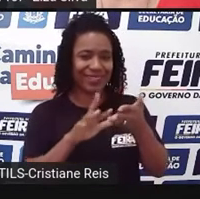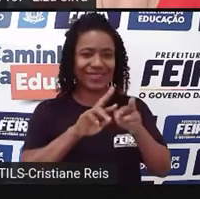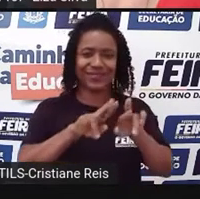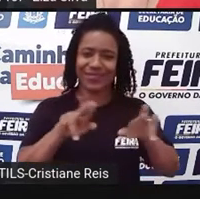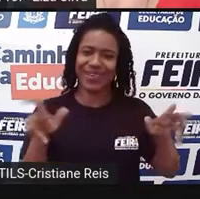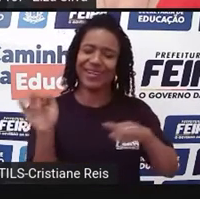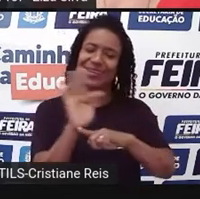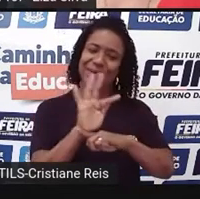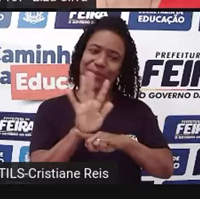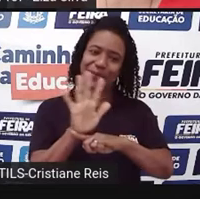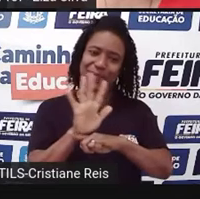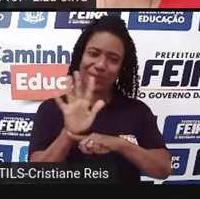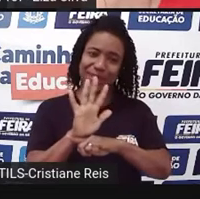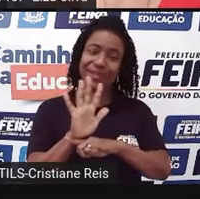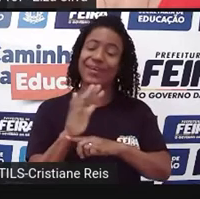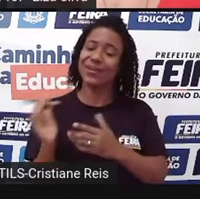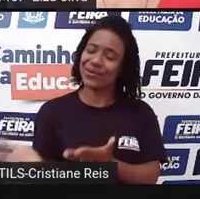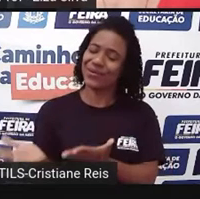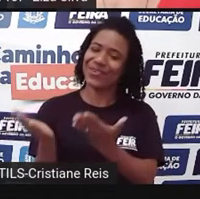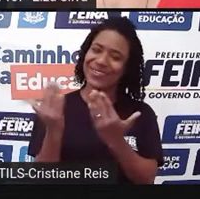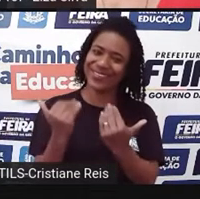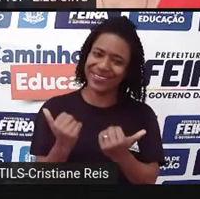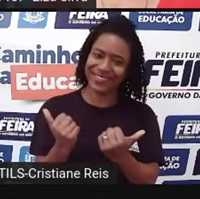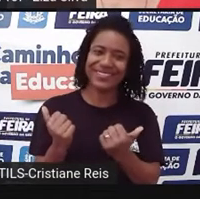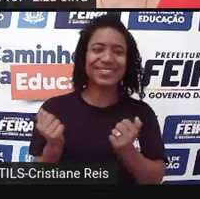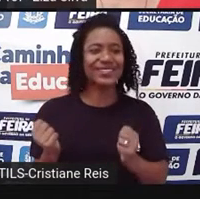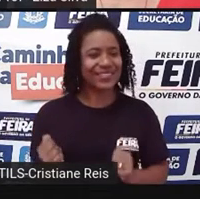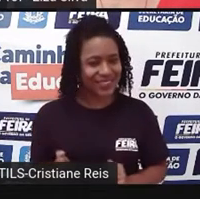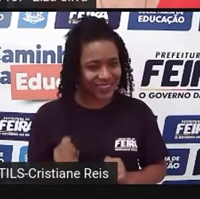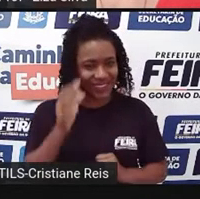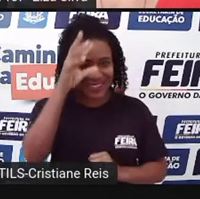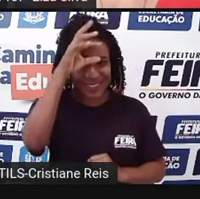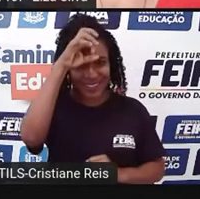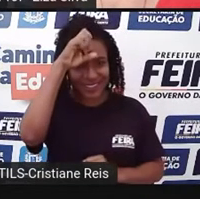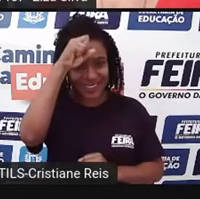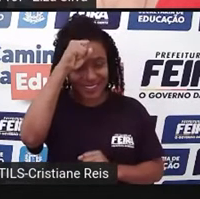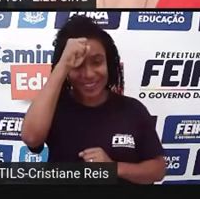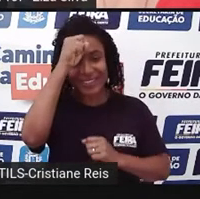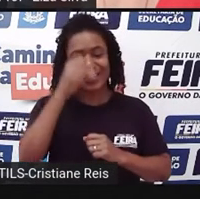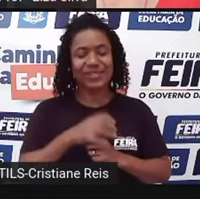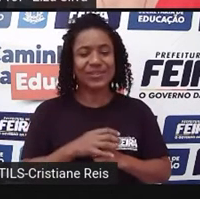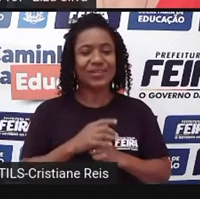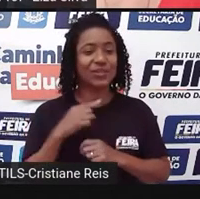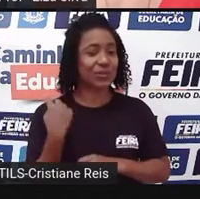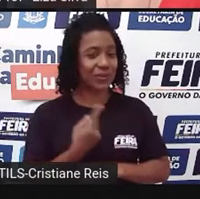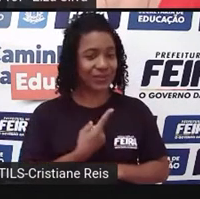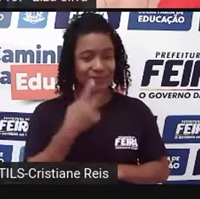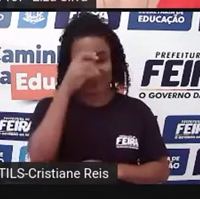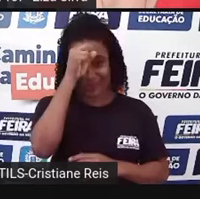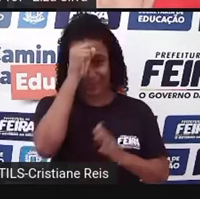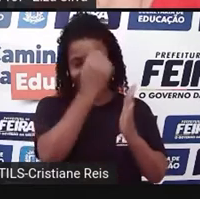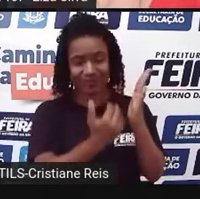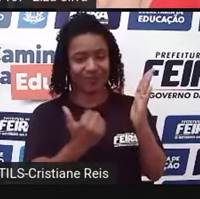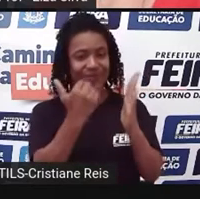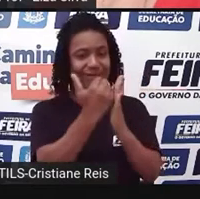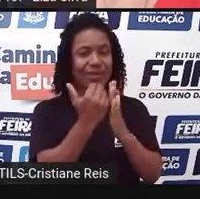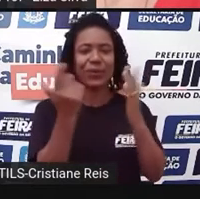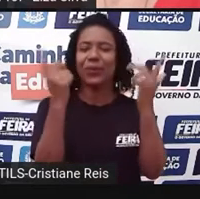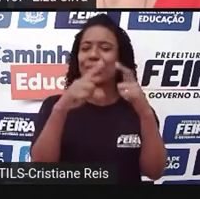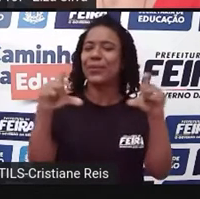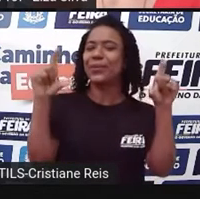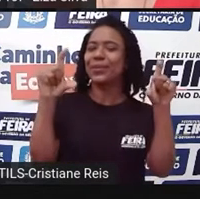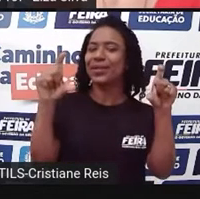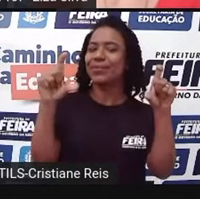ambientes convido vocês a seguirem juntos comigo para descoberta do tema D nos